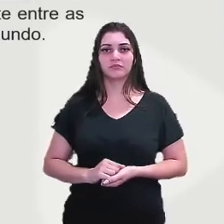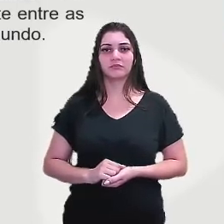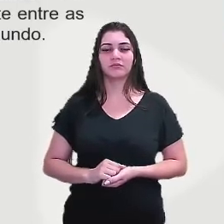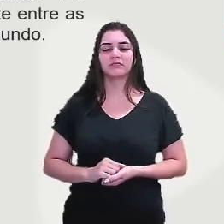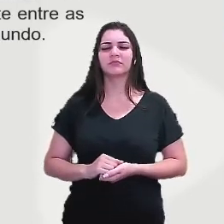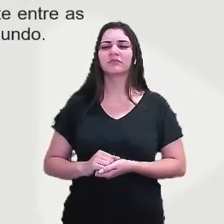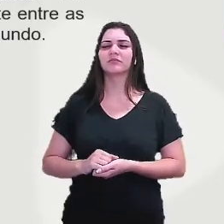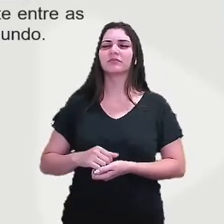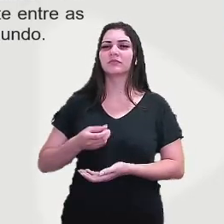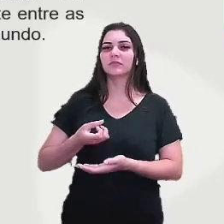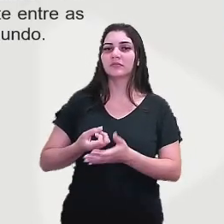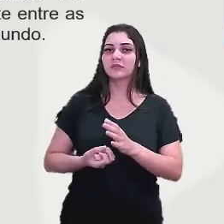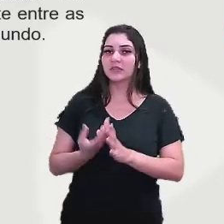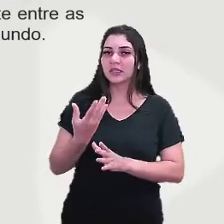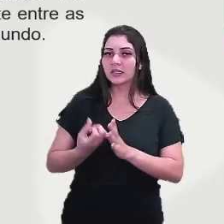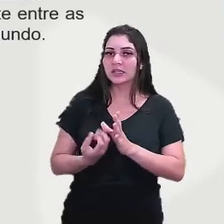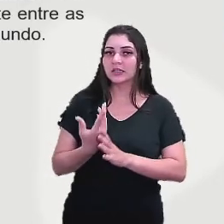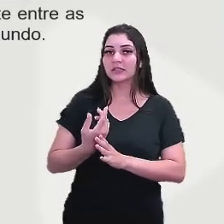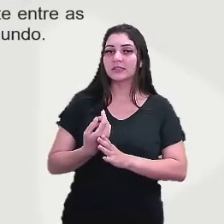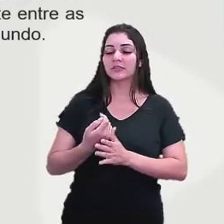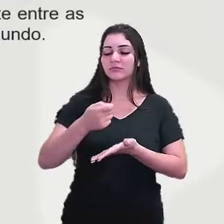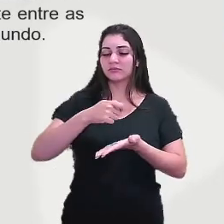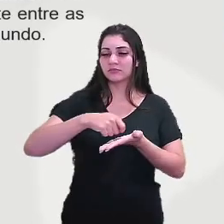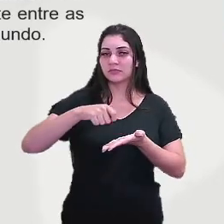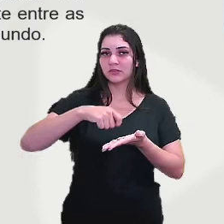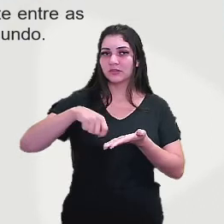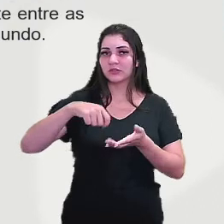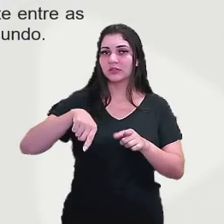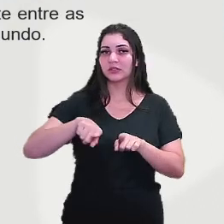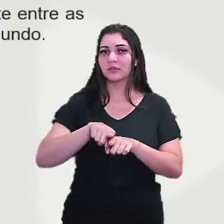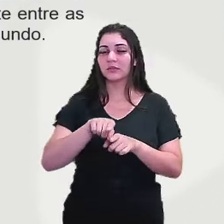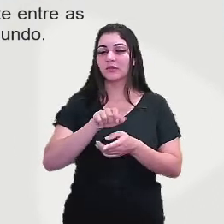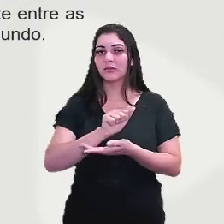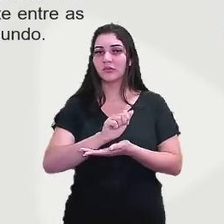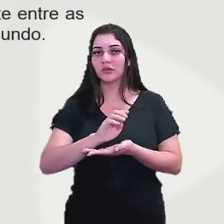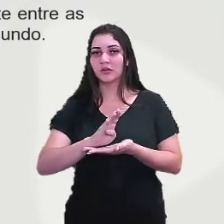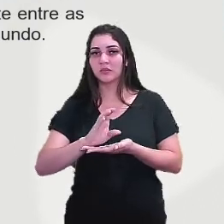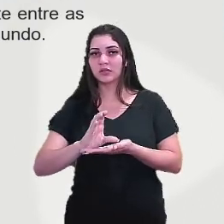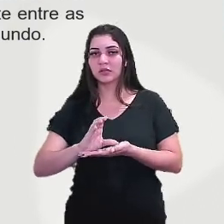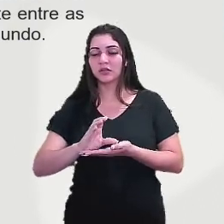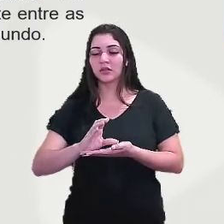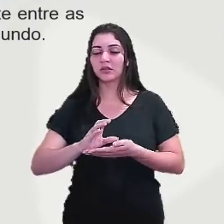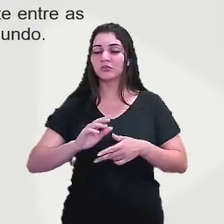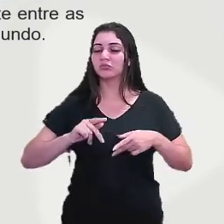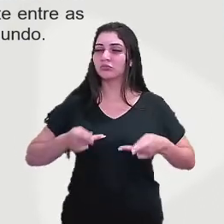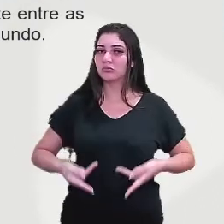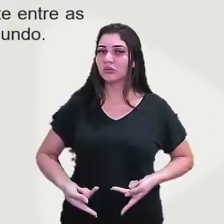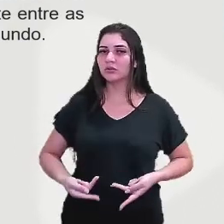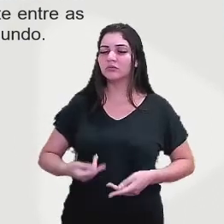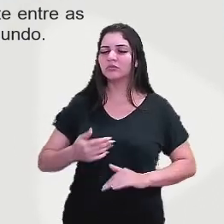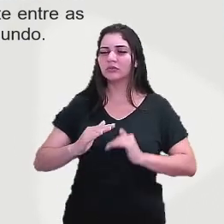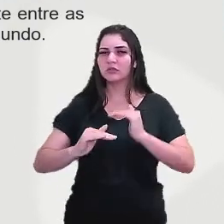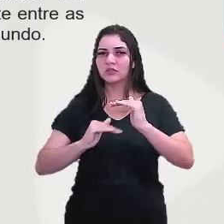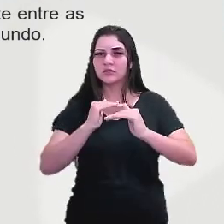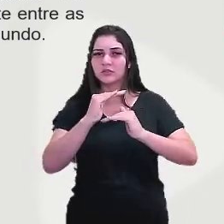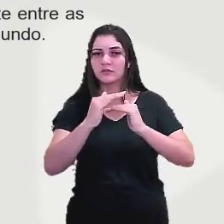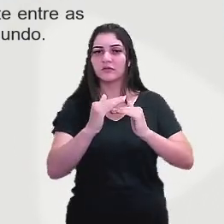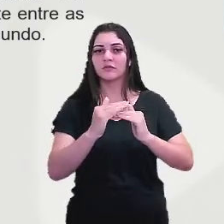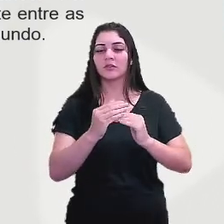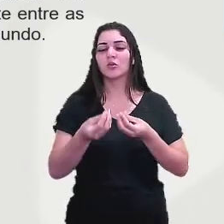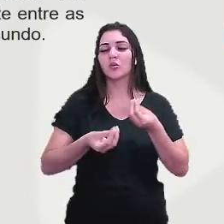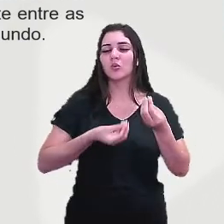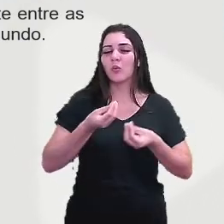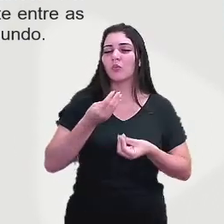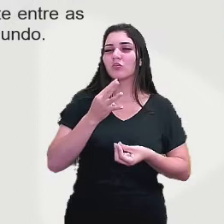Desde o surgimento da escrita e do alfabeto, o homem vem desenvolvendo maneiras de expandir o conhecimento e criar uma cultura